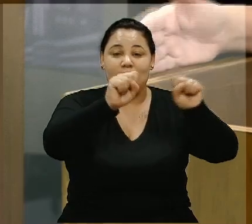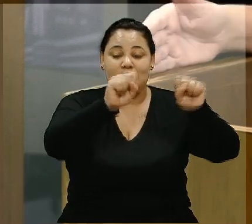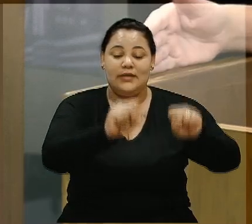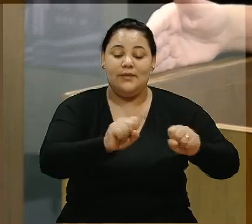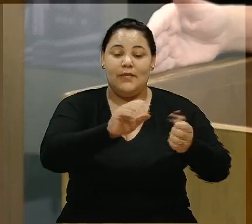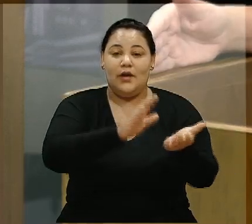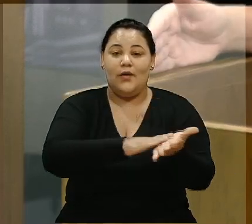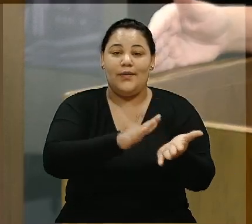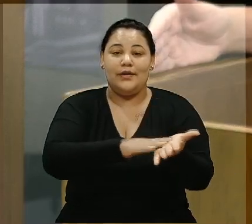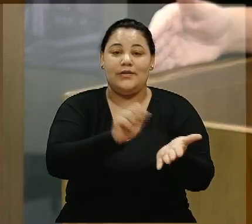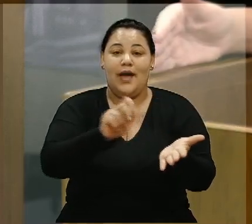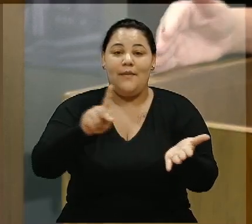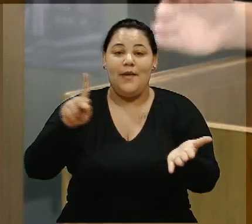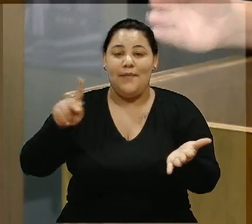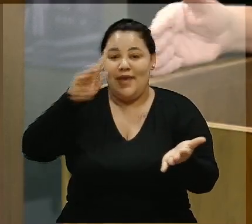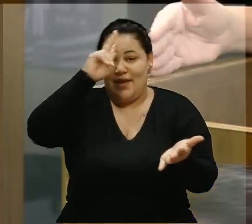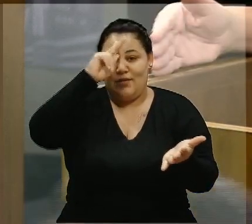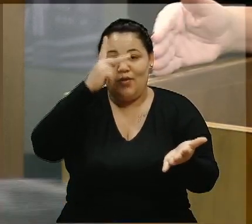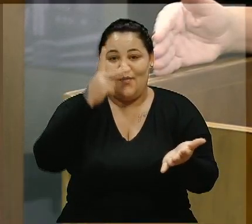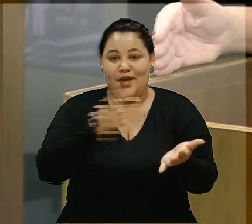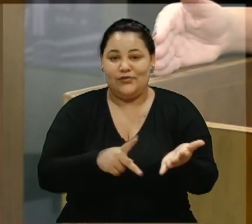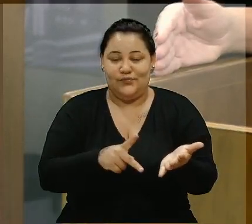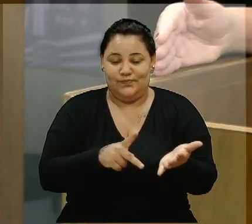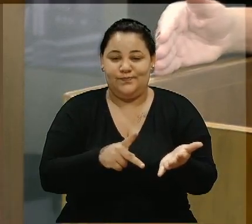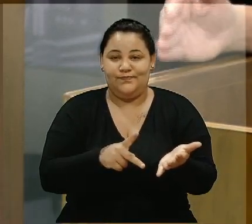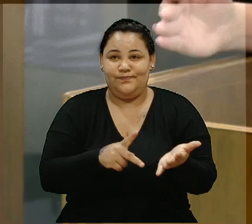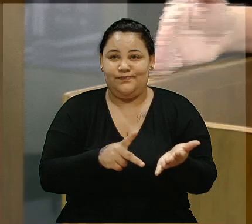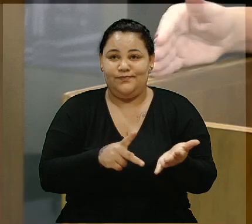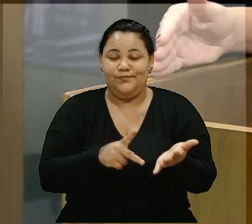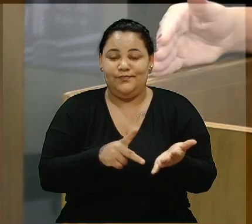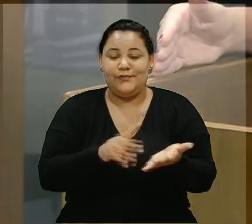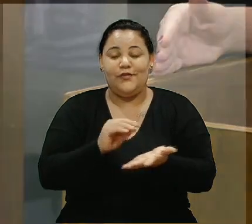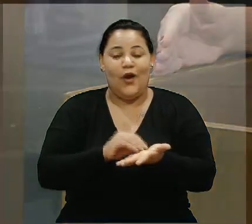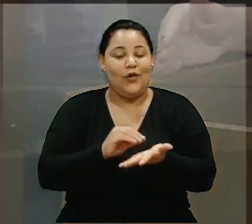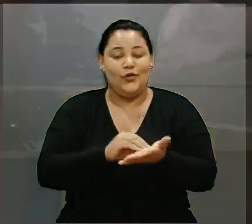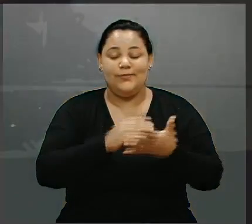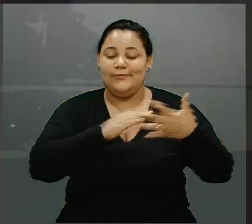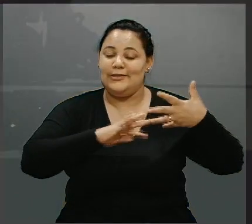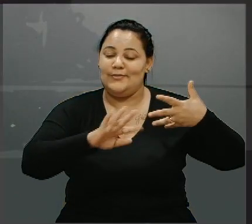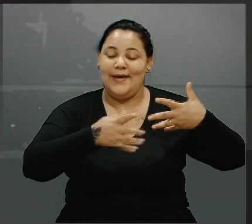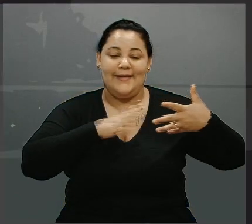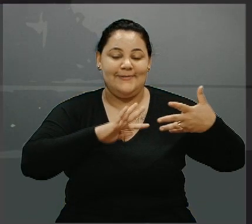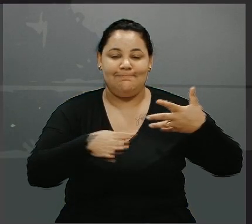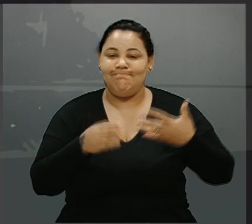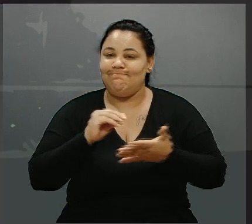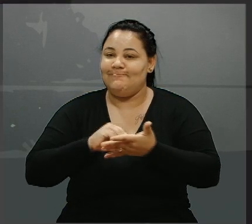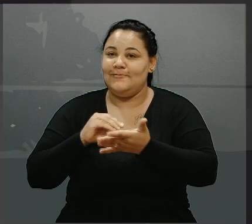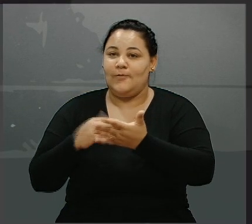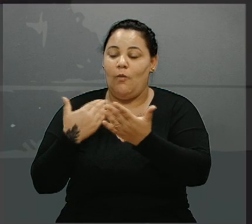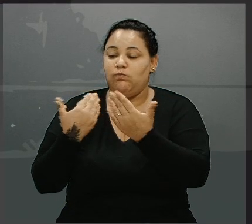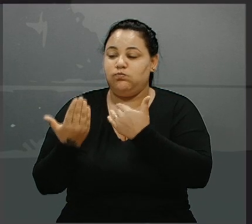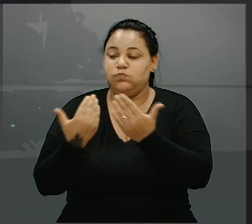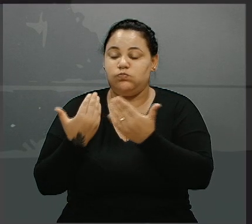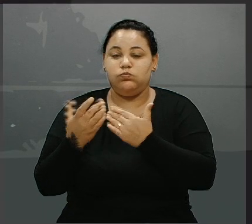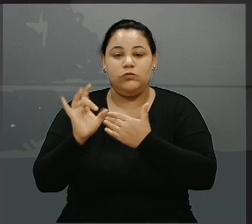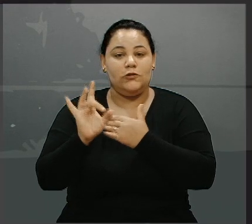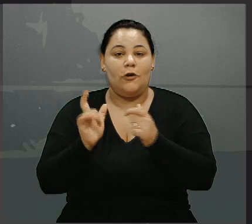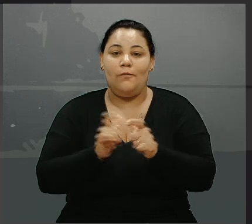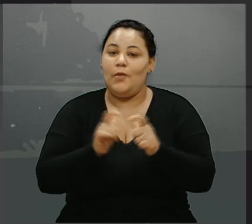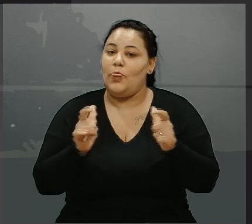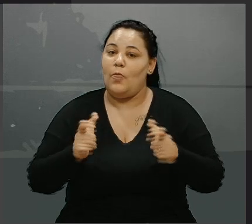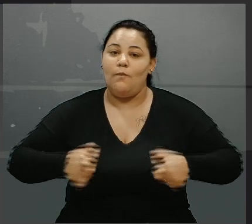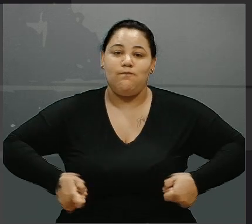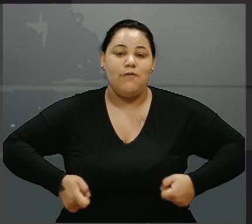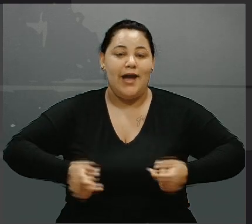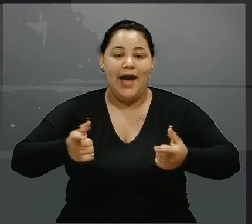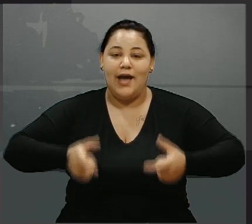cobrança automática. Sem transparência, sem diálogo e só aumentou o custo para